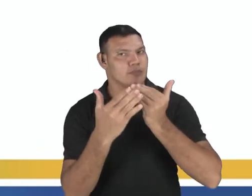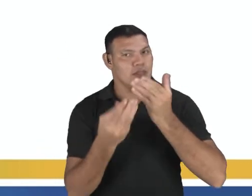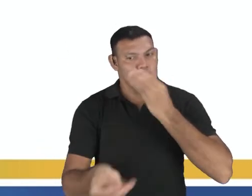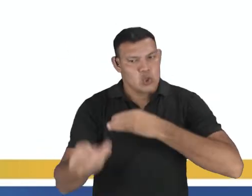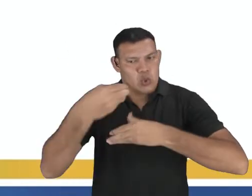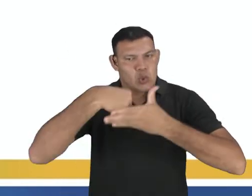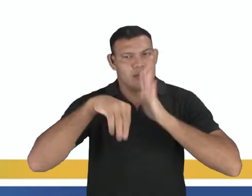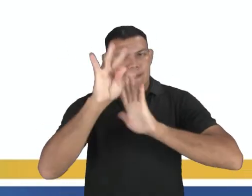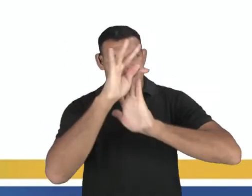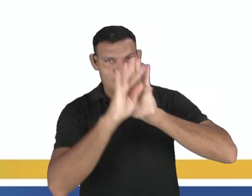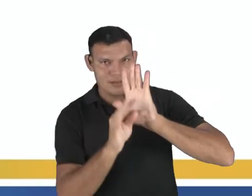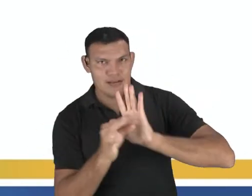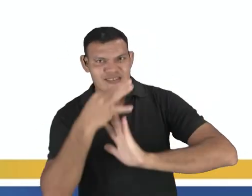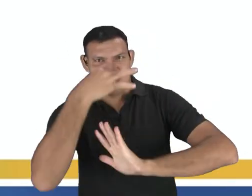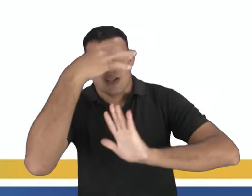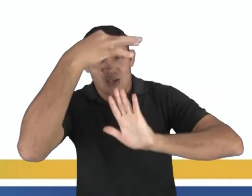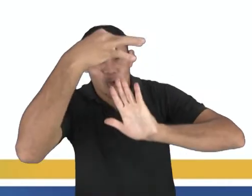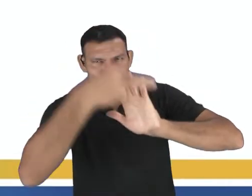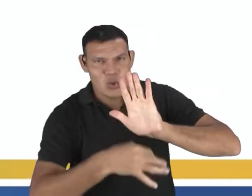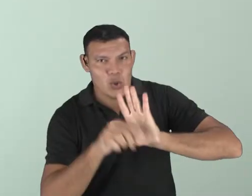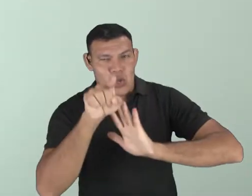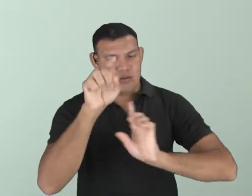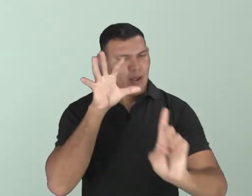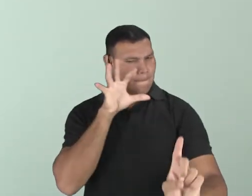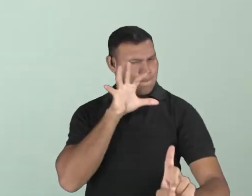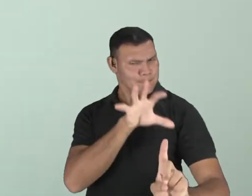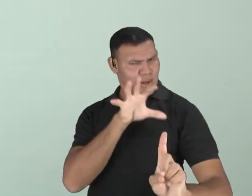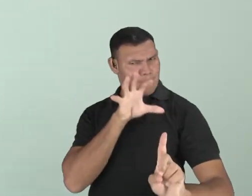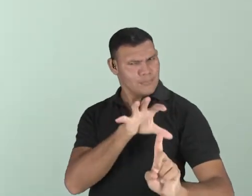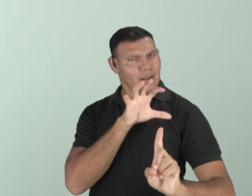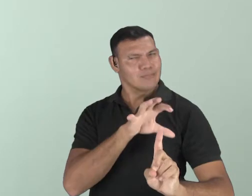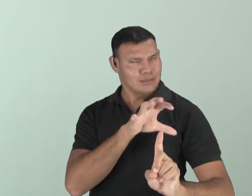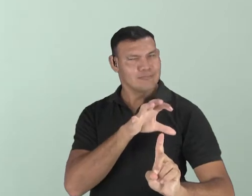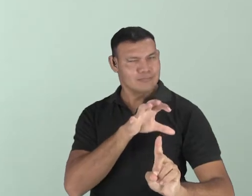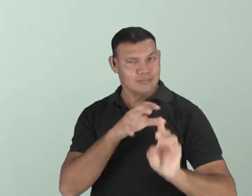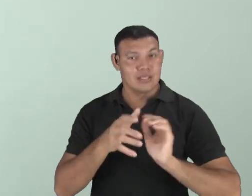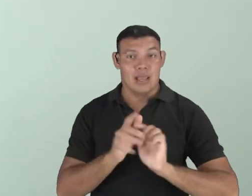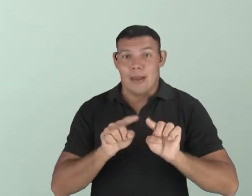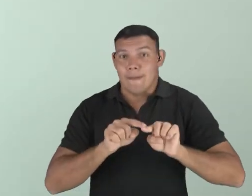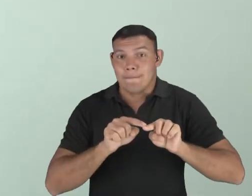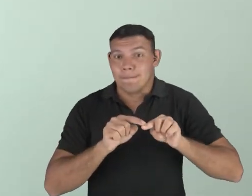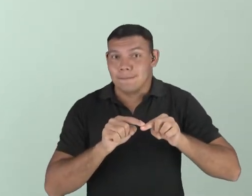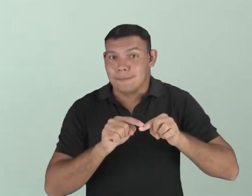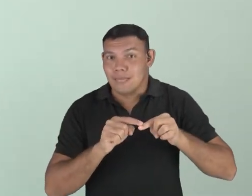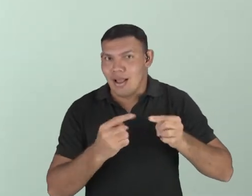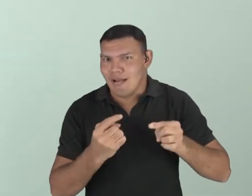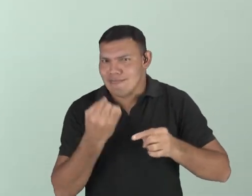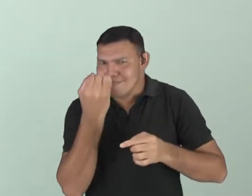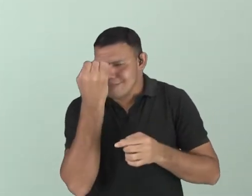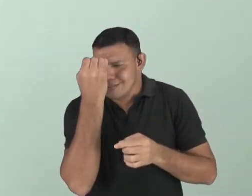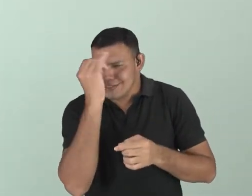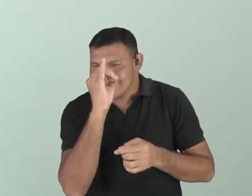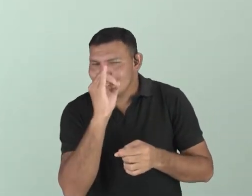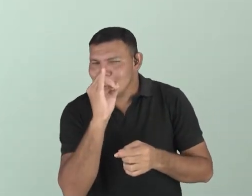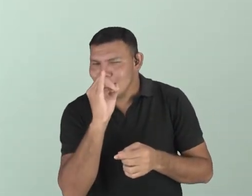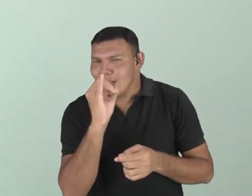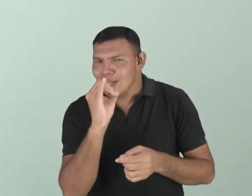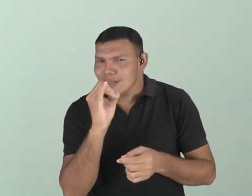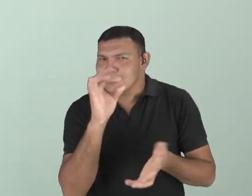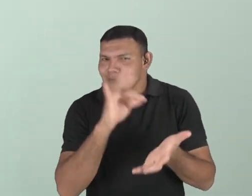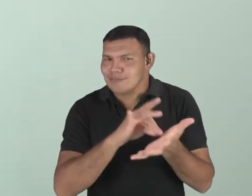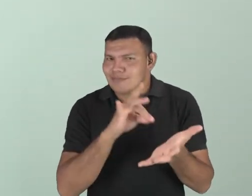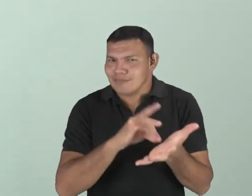situação. Então, quando você, dentro do seu texto argumentativo, você está tentando convencer a outra pessoa que a sua ideia